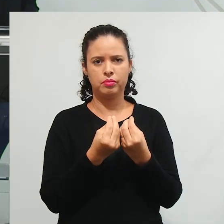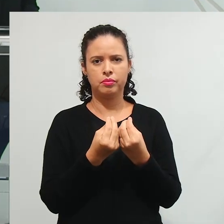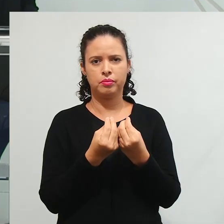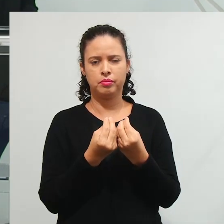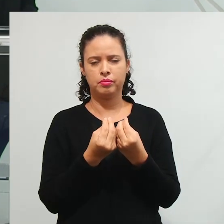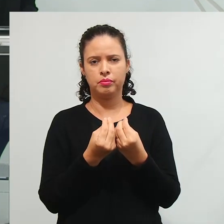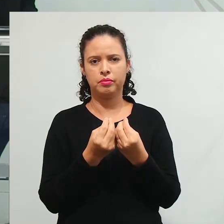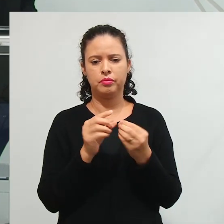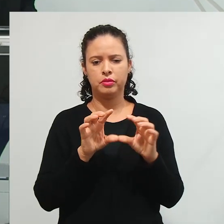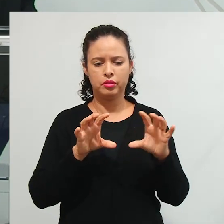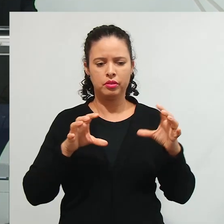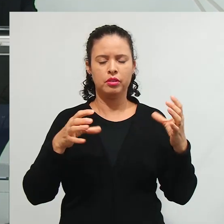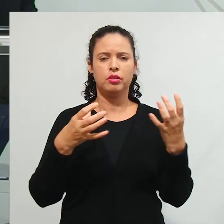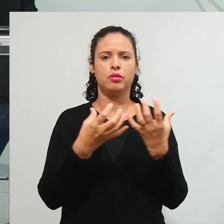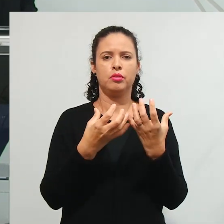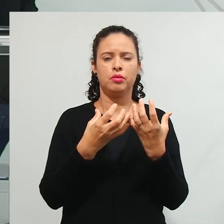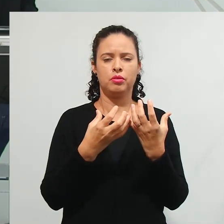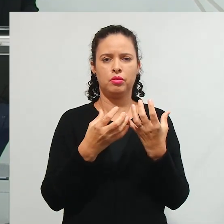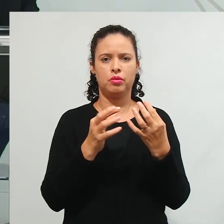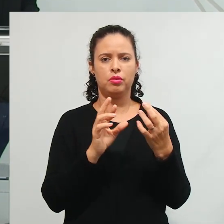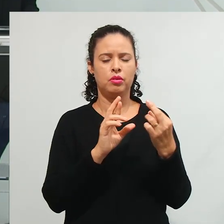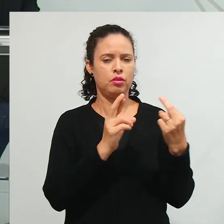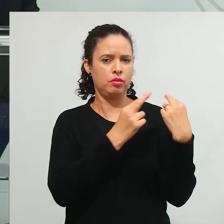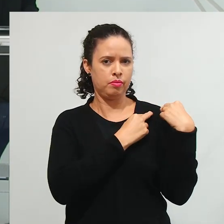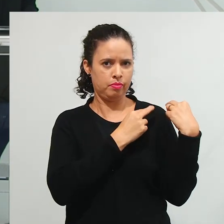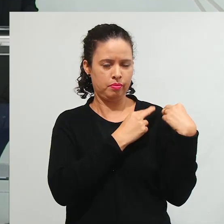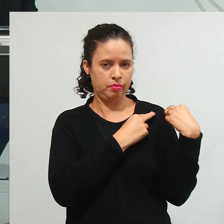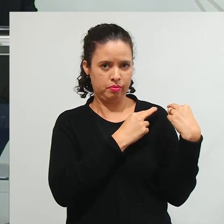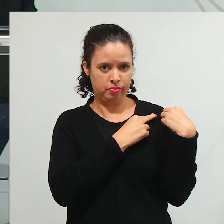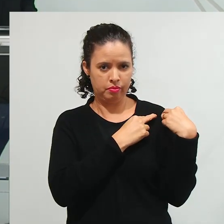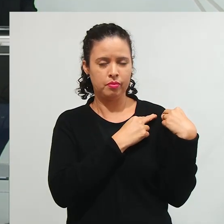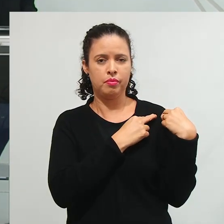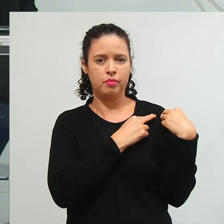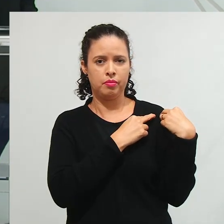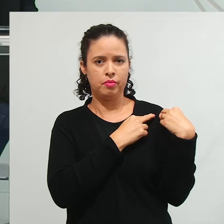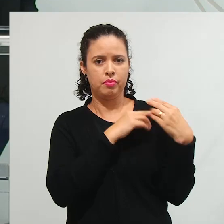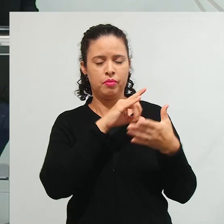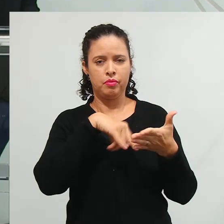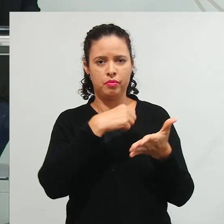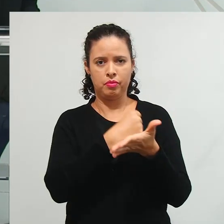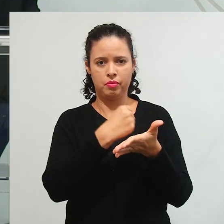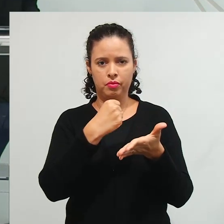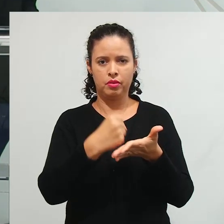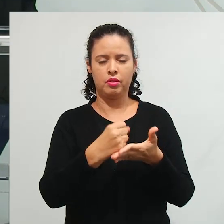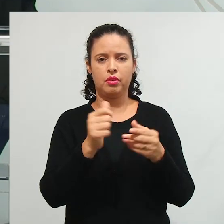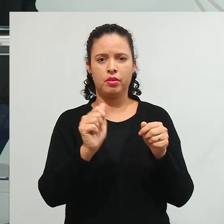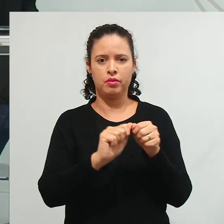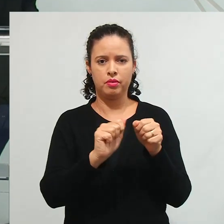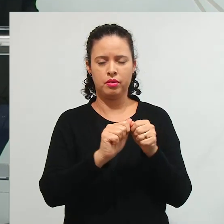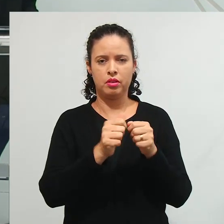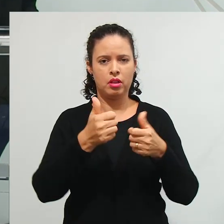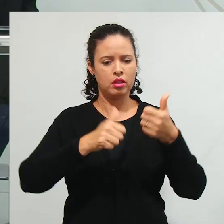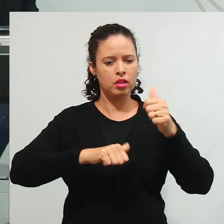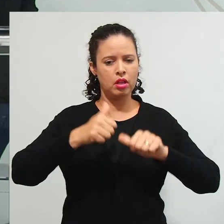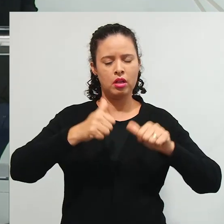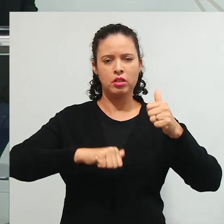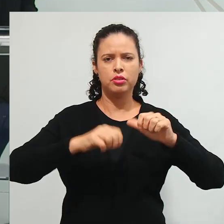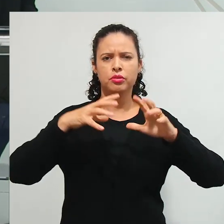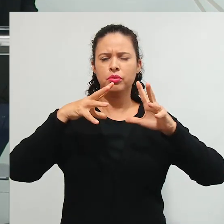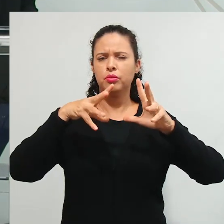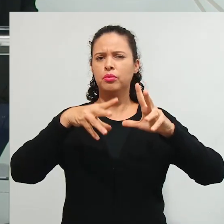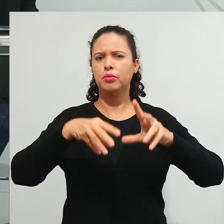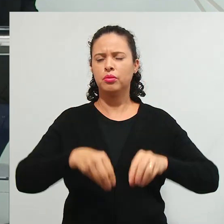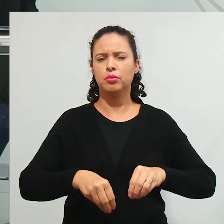o setor responsável pela fiscalização desse contrato de realizar a análise de